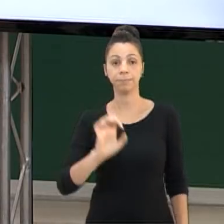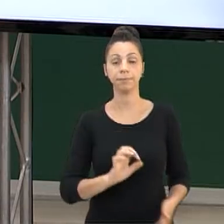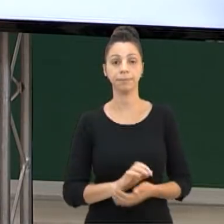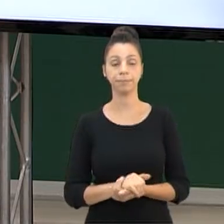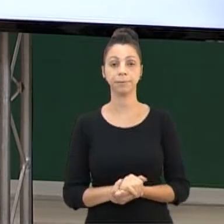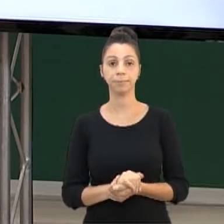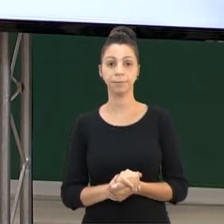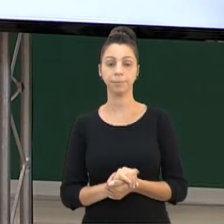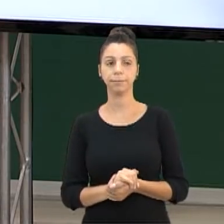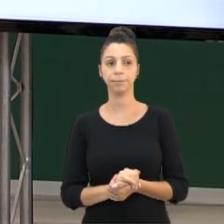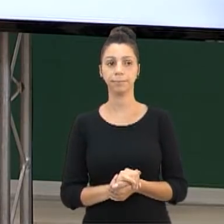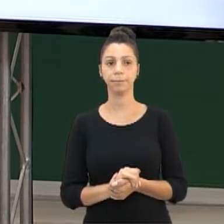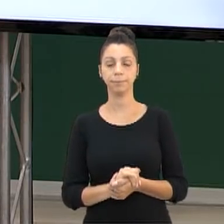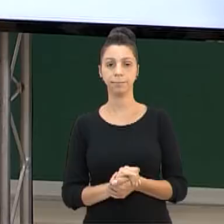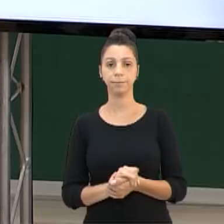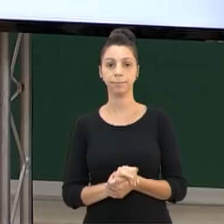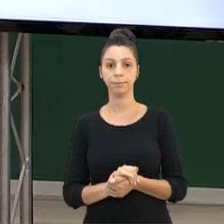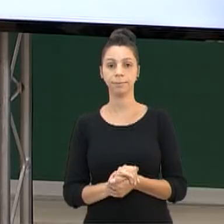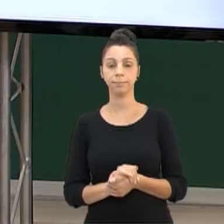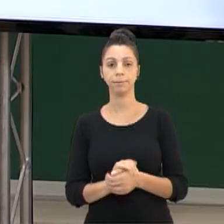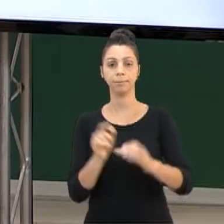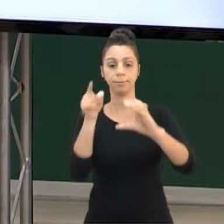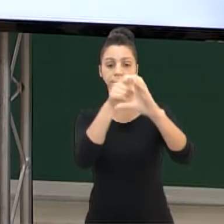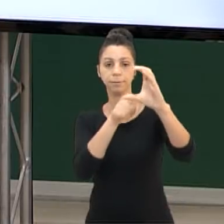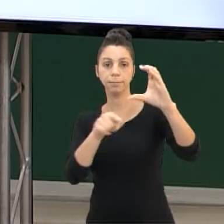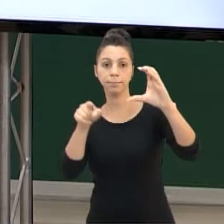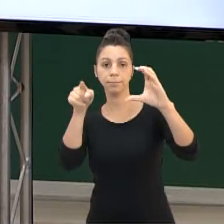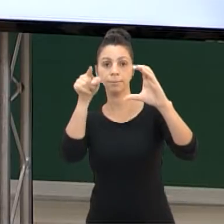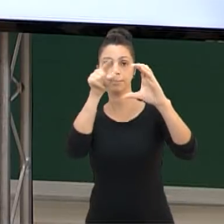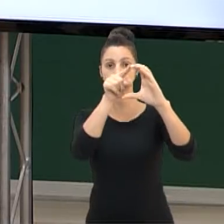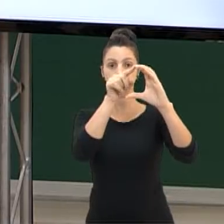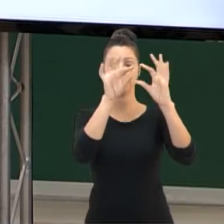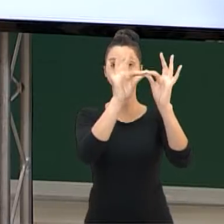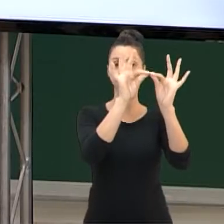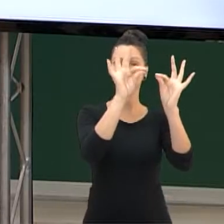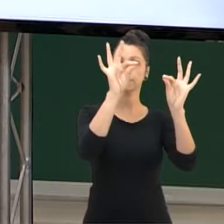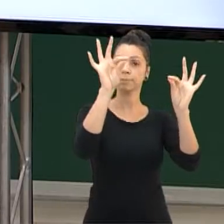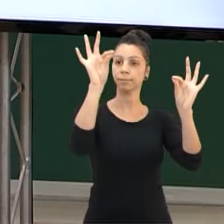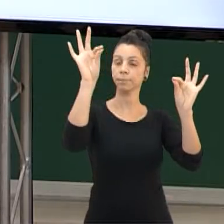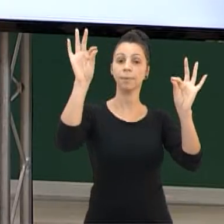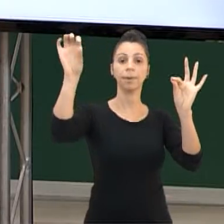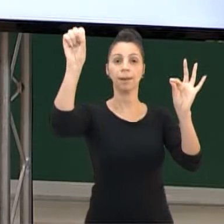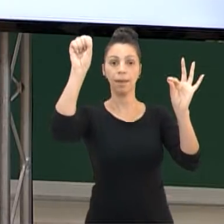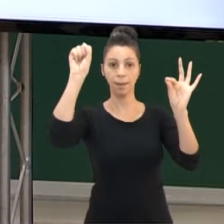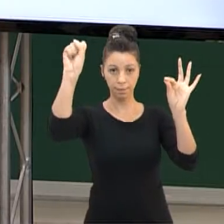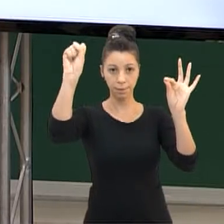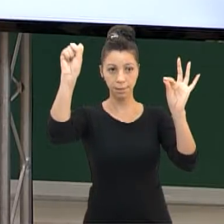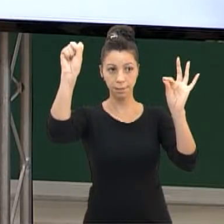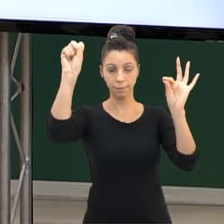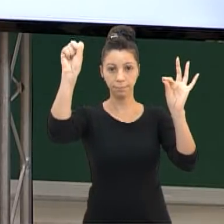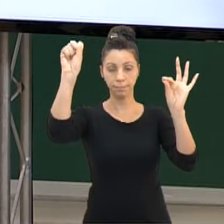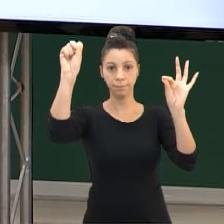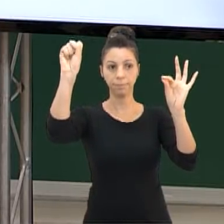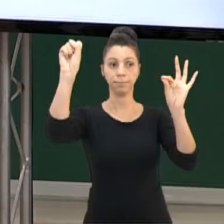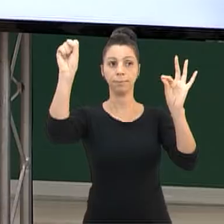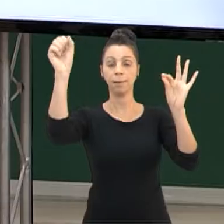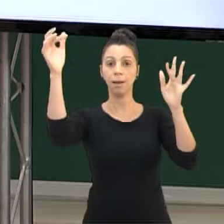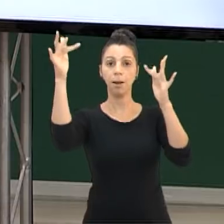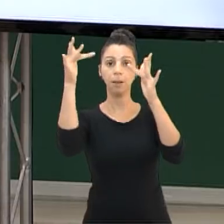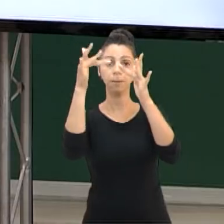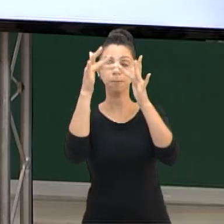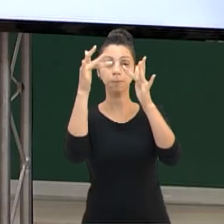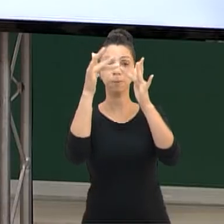A reta secante eu chamo de reta S. A reta S, ela toca